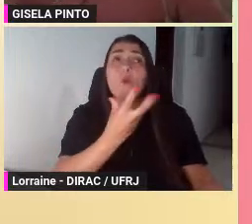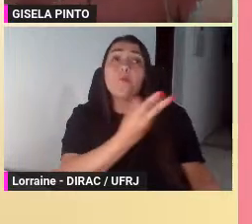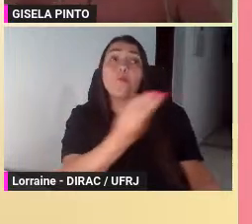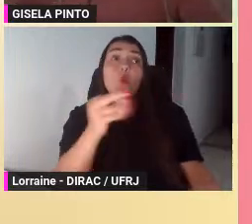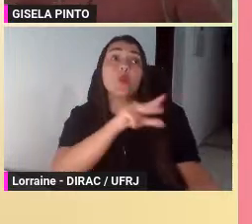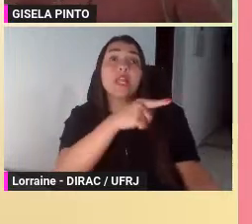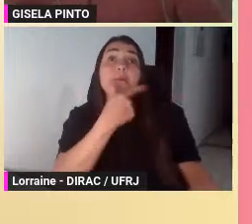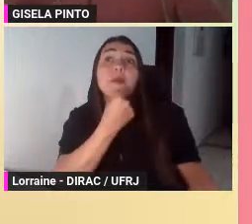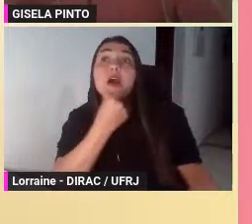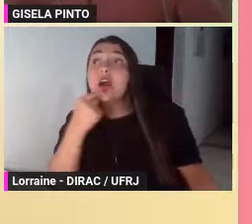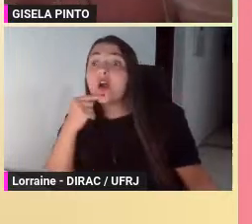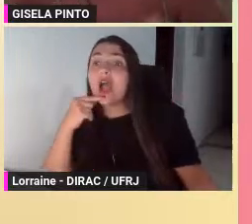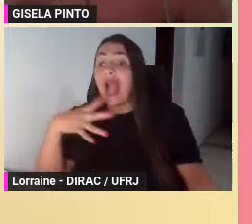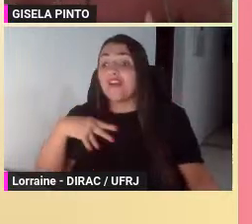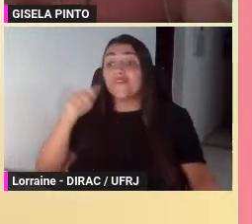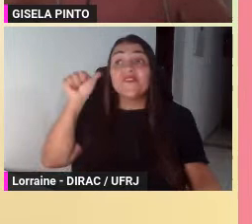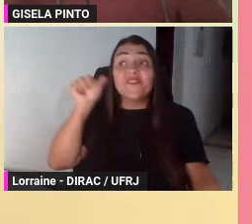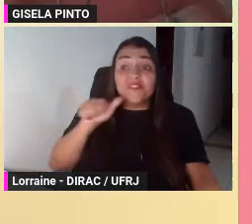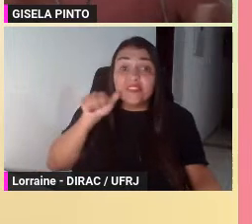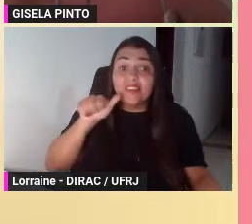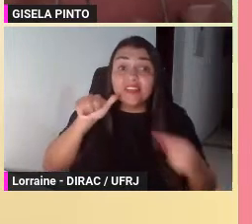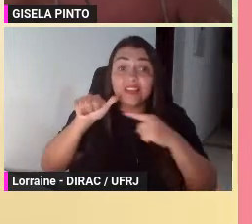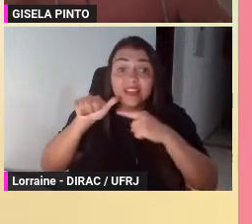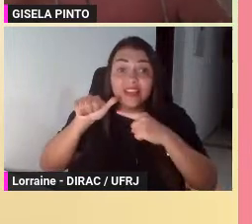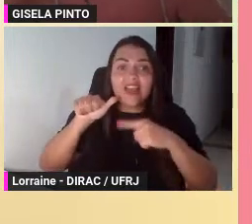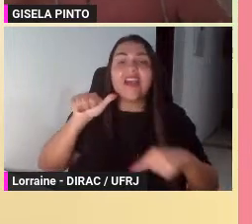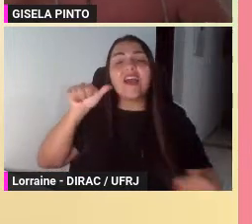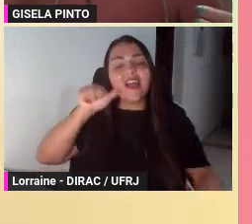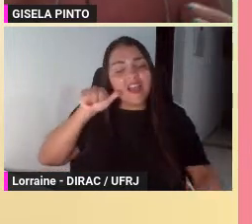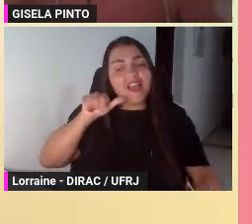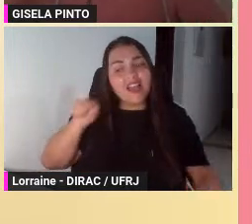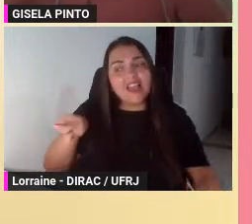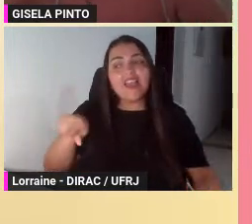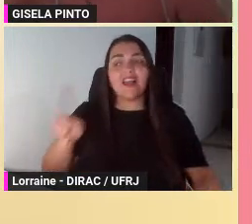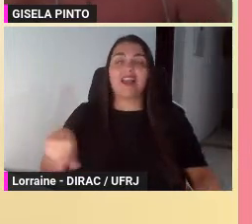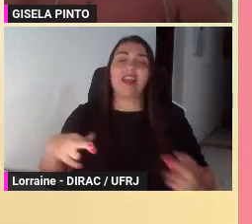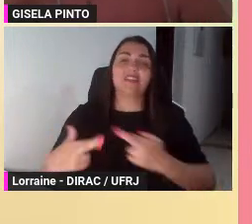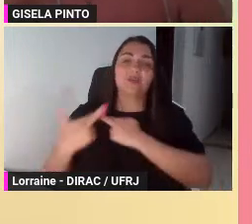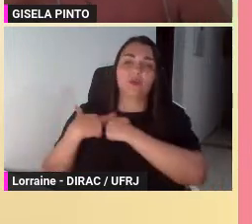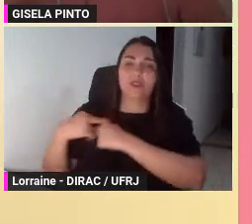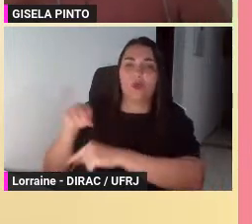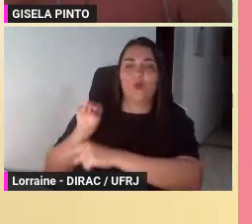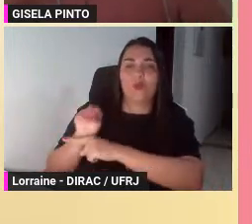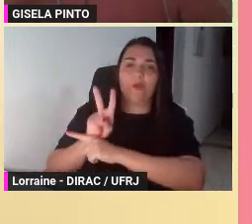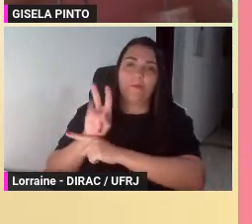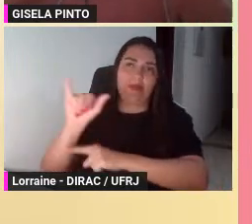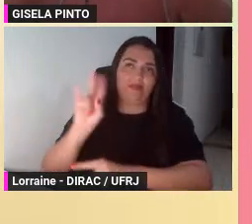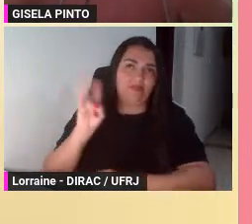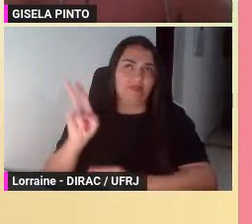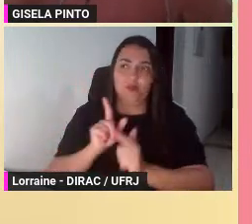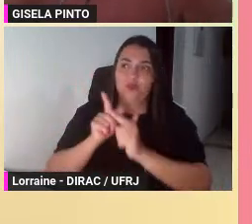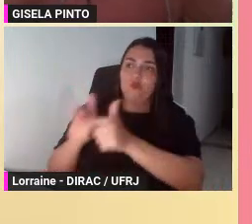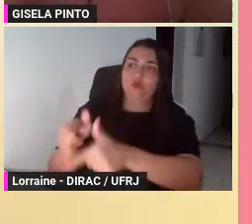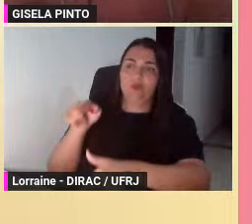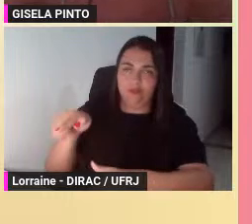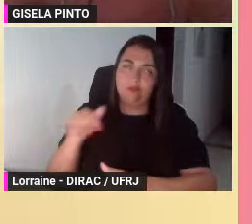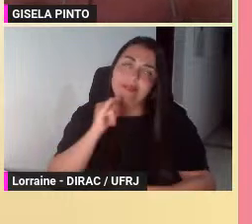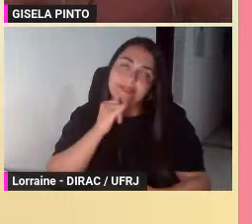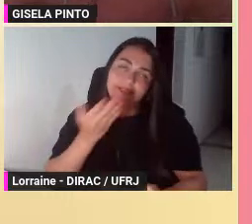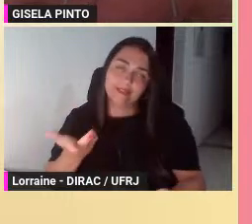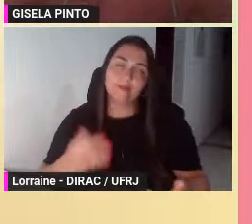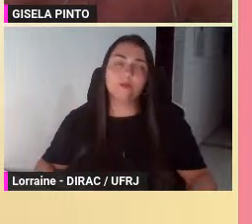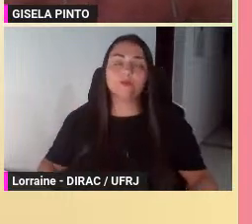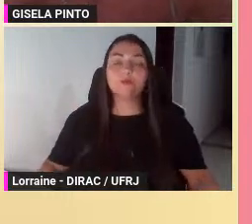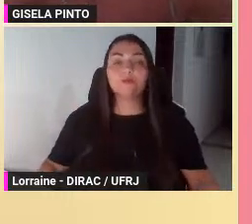filha é quem fica, é com ela que fica a atribuição do cuidado, por exemplo, né? A